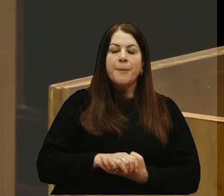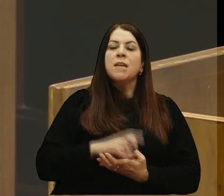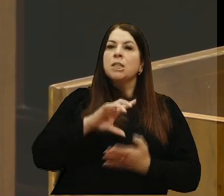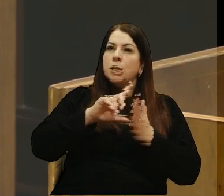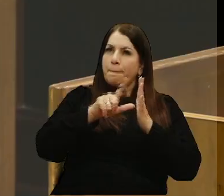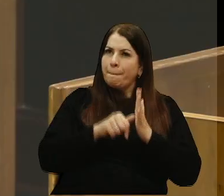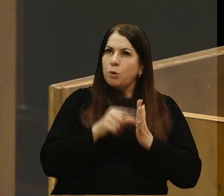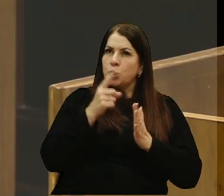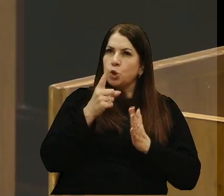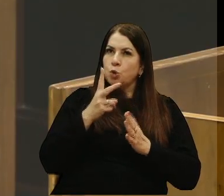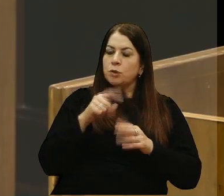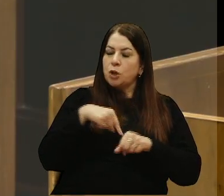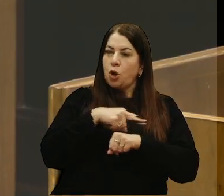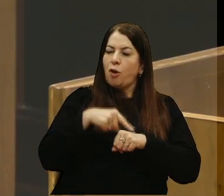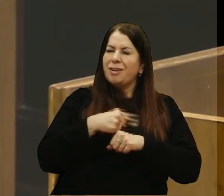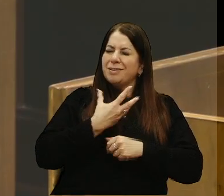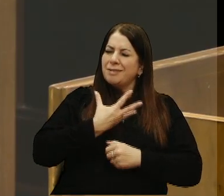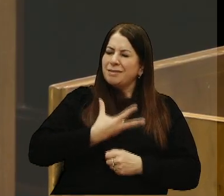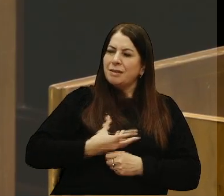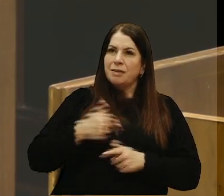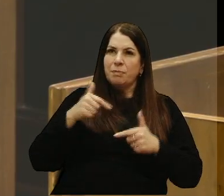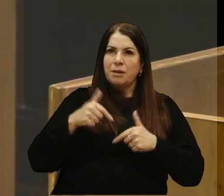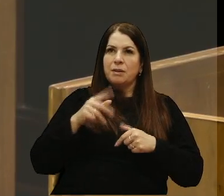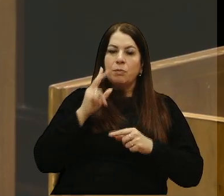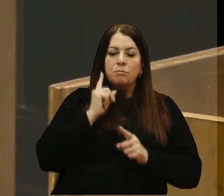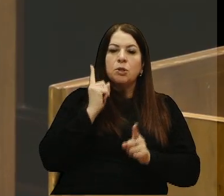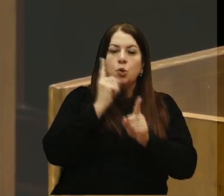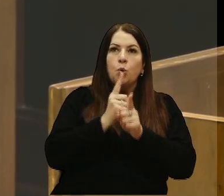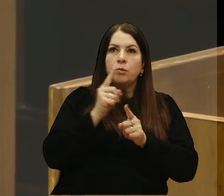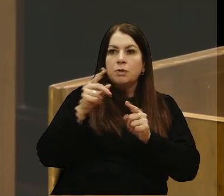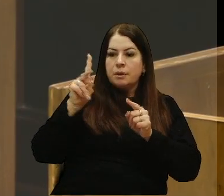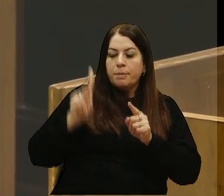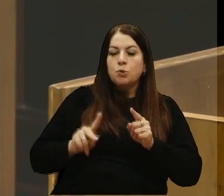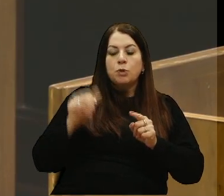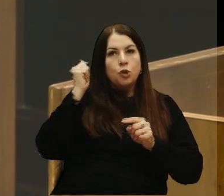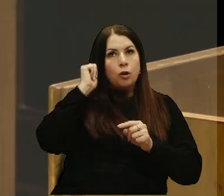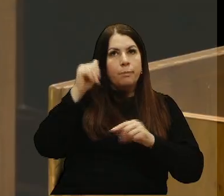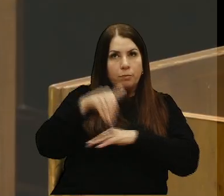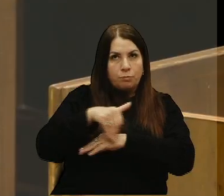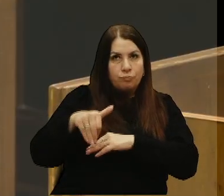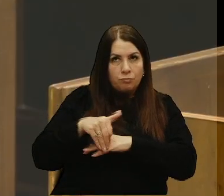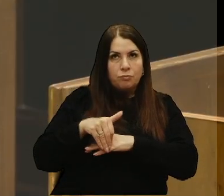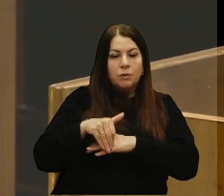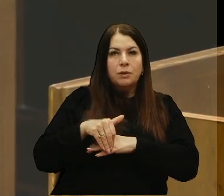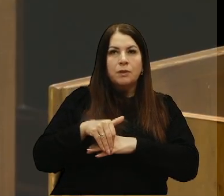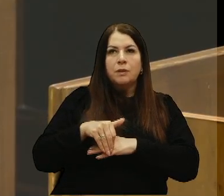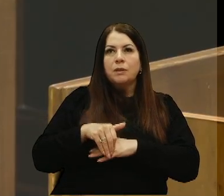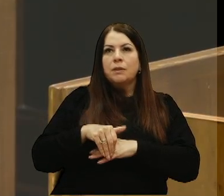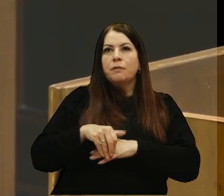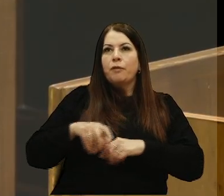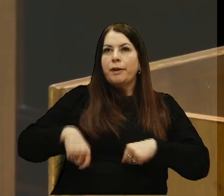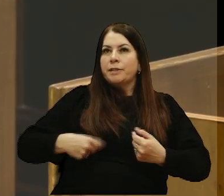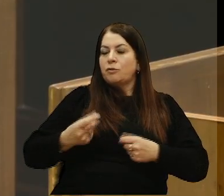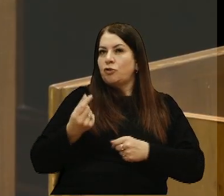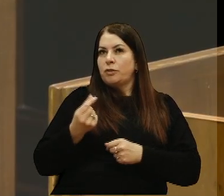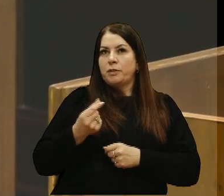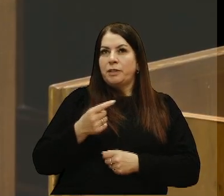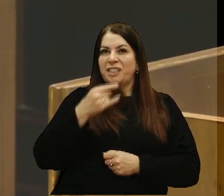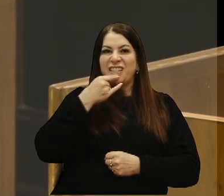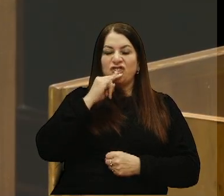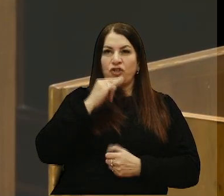Depois de 12 horas exaustivas de trabalho, saindo me deparo com esse morador de rua. Vou gastar todo o meu dinheiro em